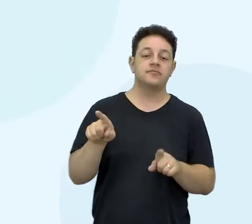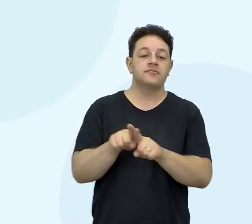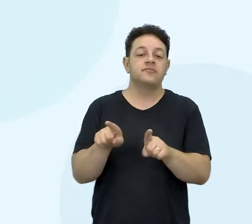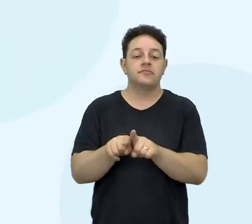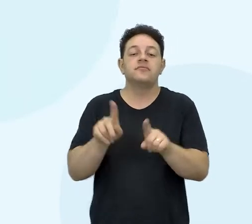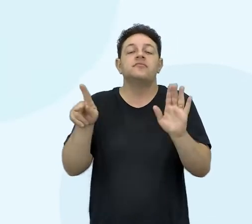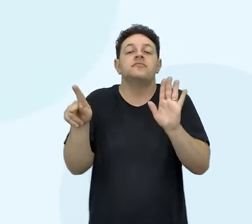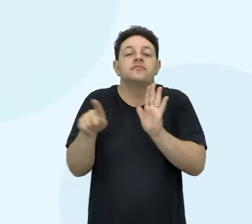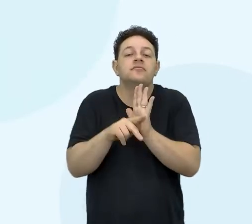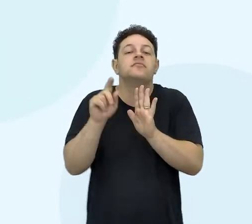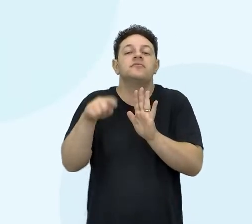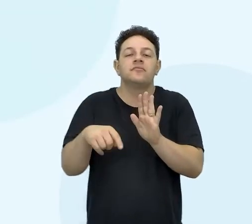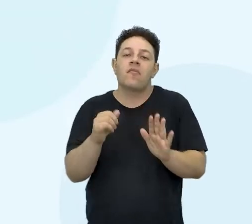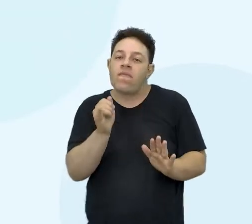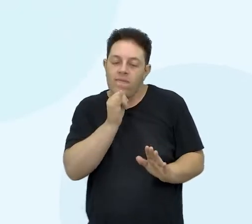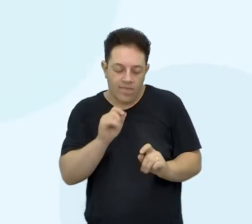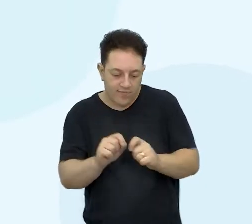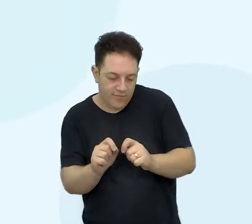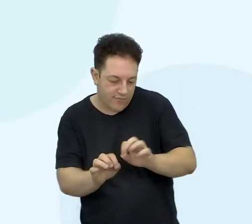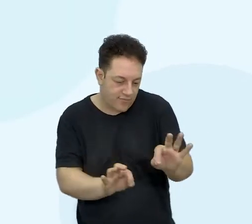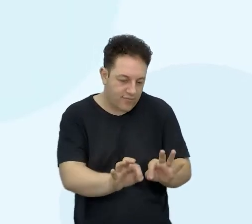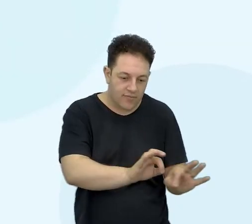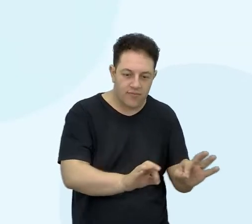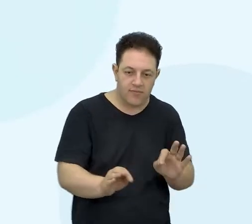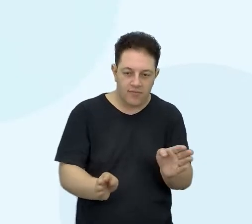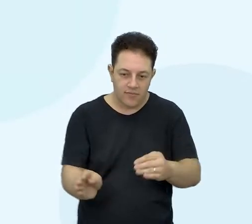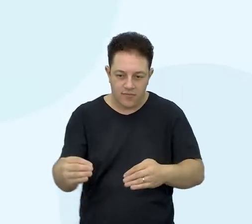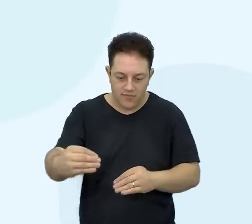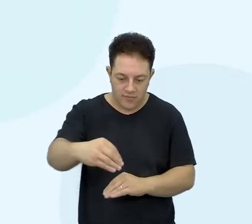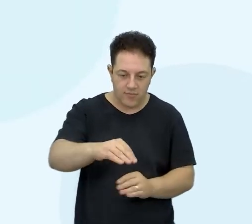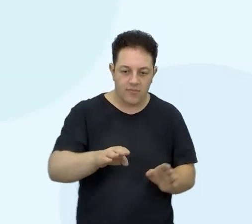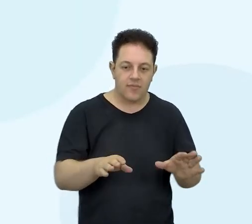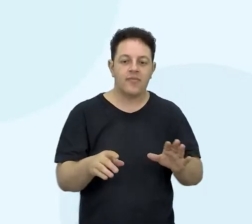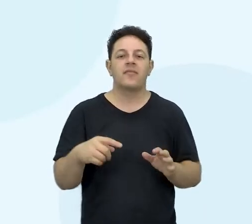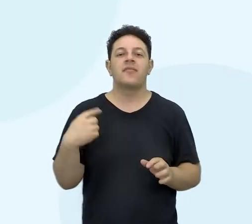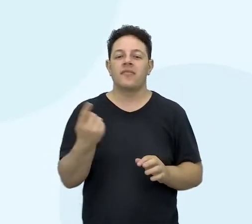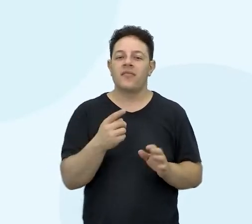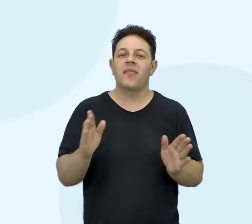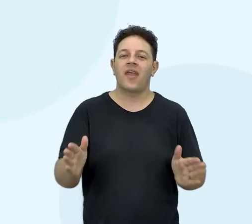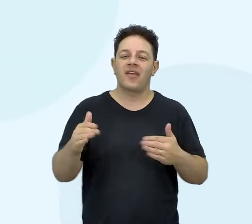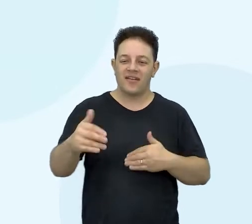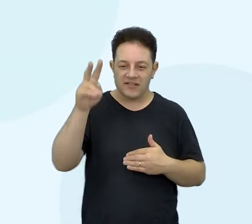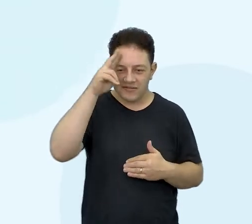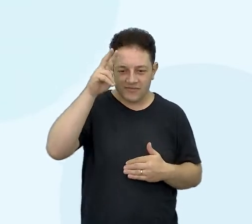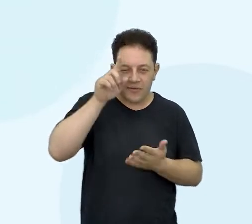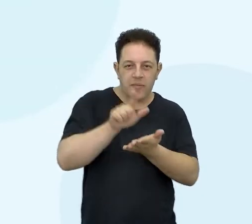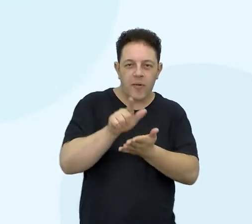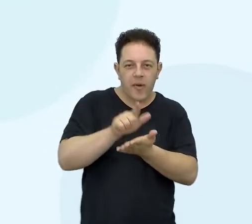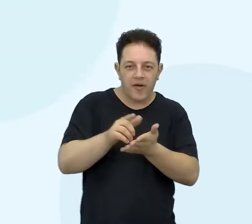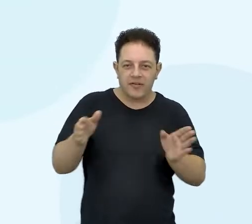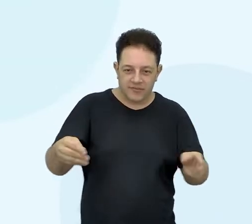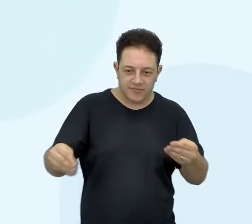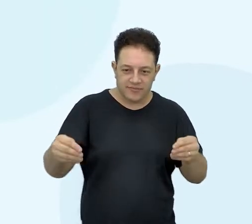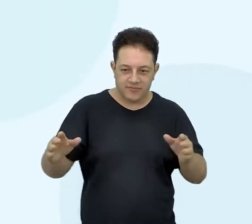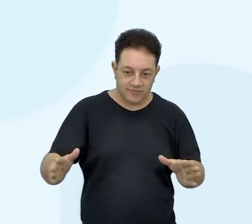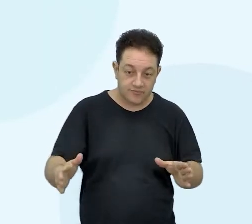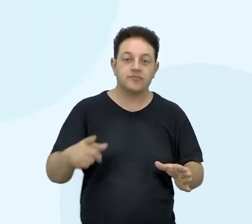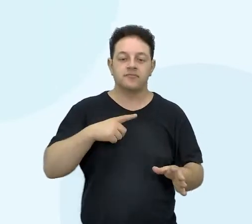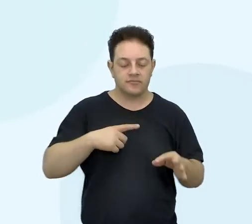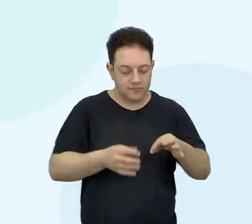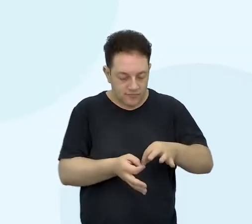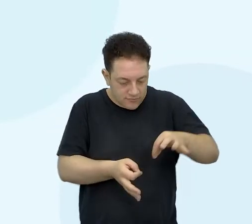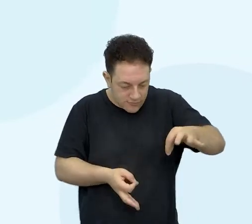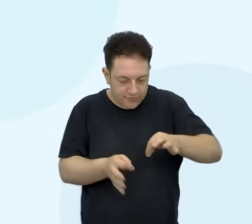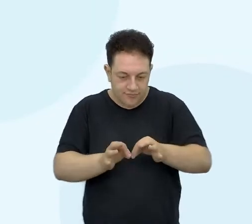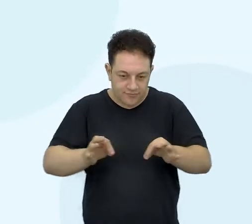nosso protótipo construído, também com a nossa caixa lá de papelão, que tinha as medidas,